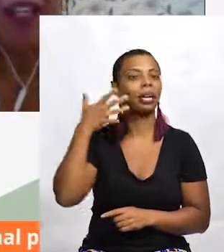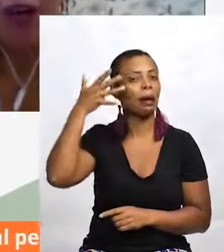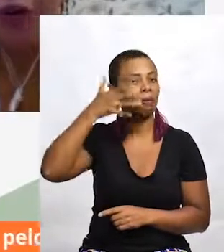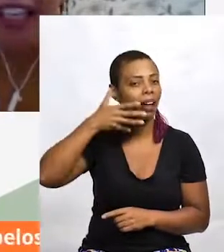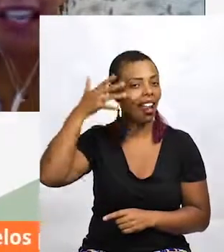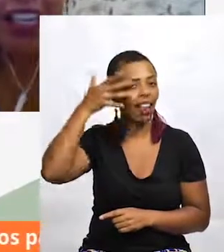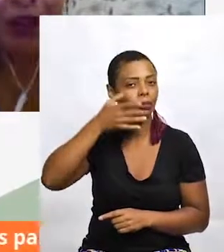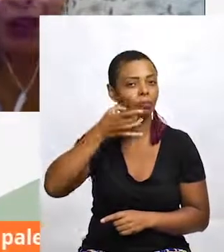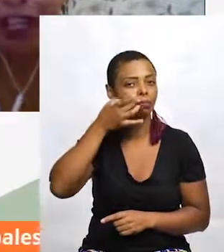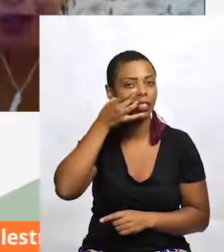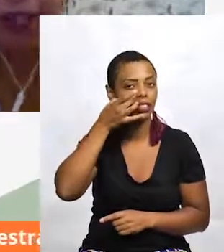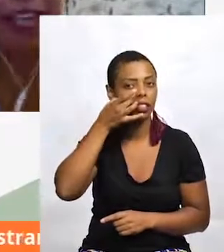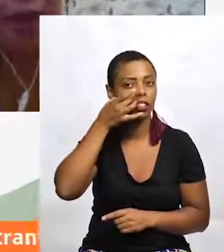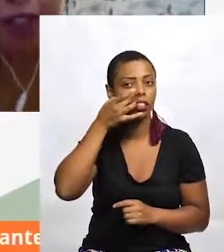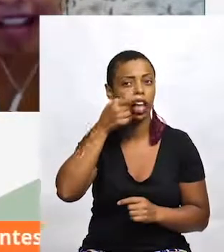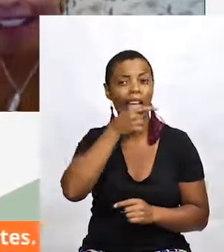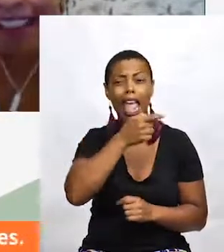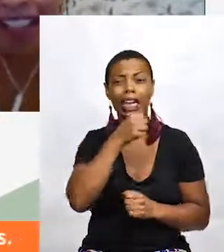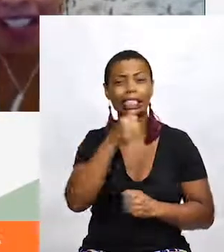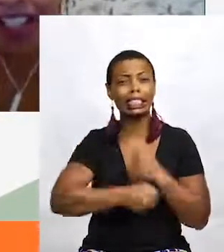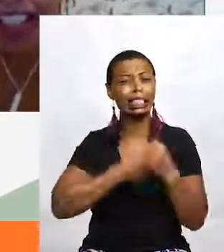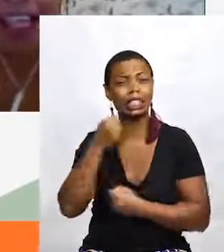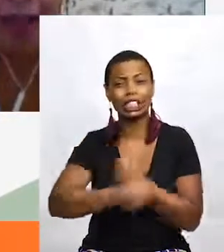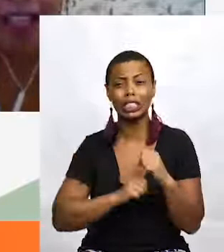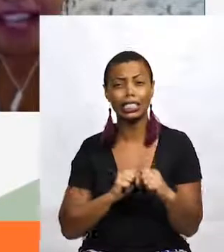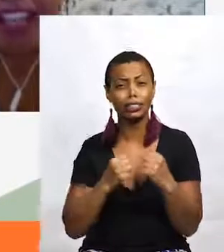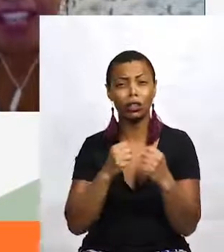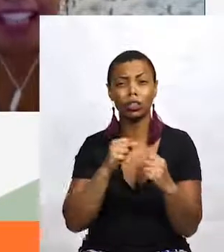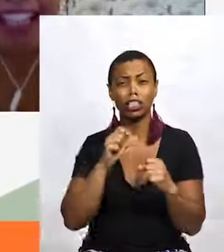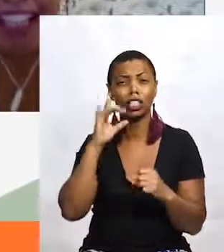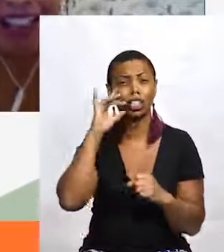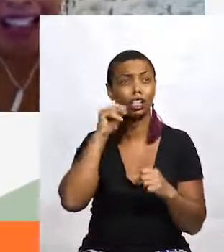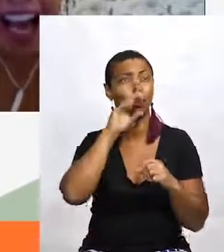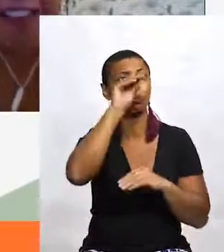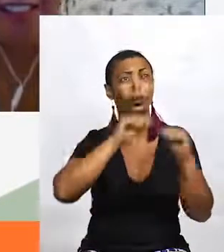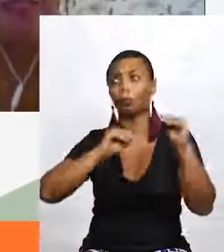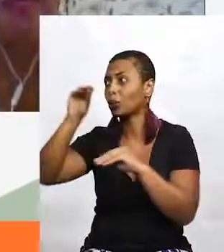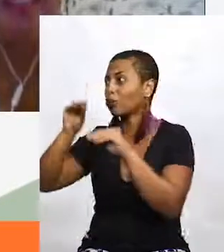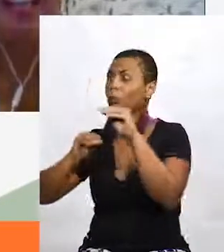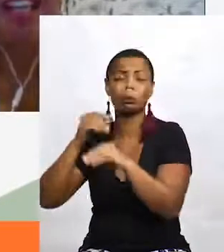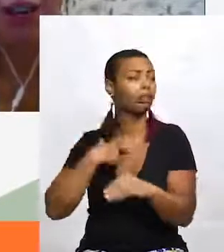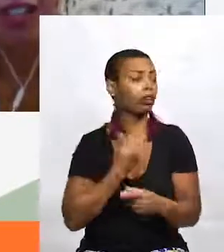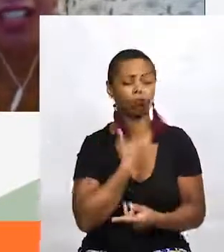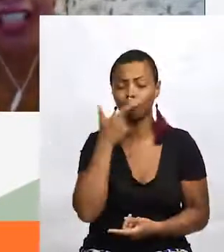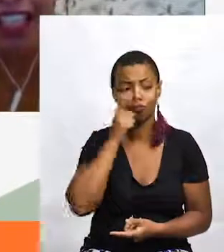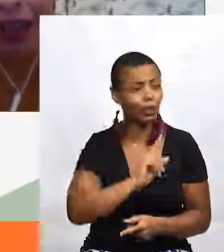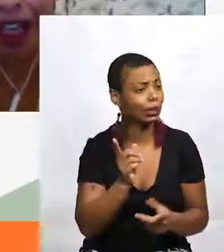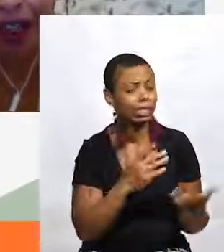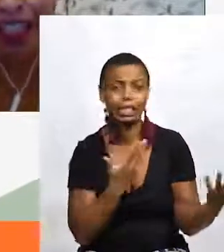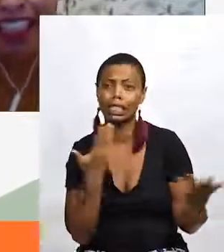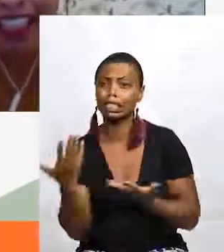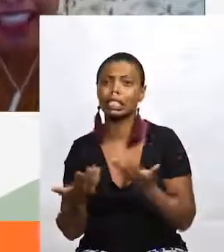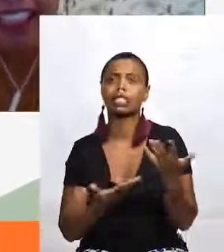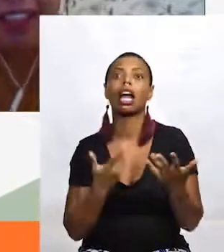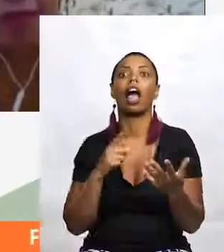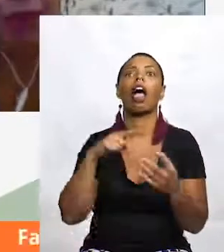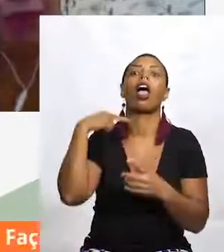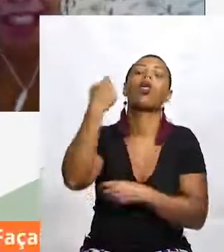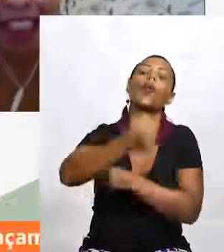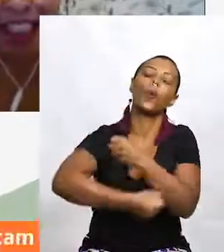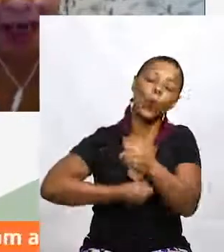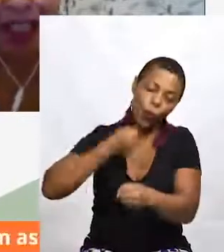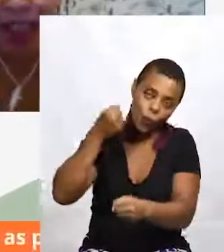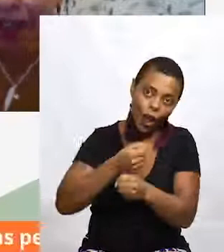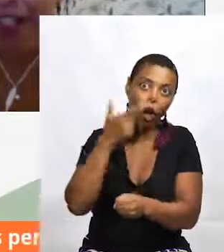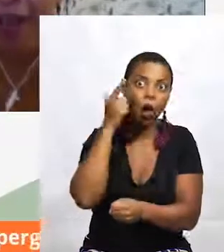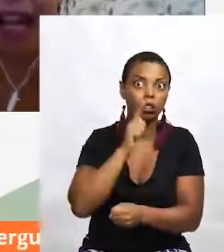presencial, o que ele correu, o que ele mudava de dia e minha agenda não dava. Consegui no ano seguinte por